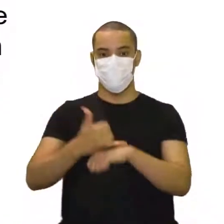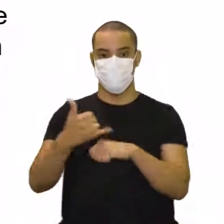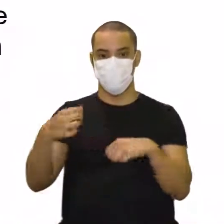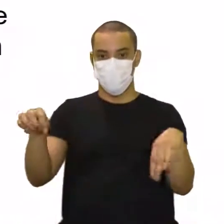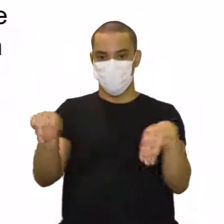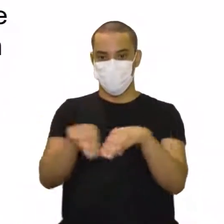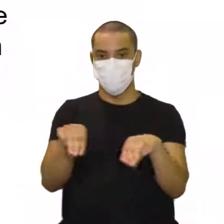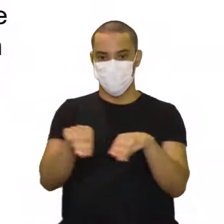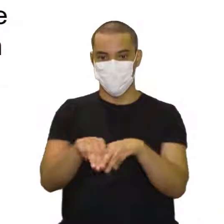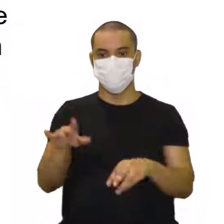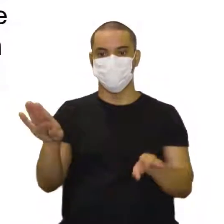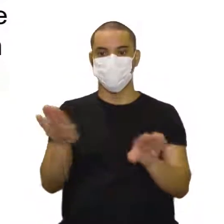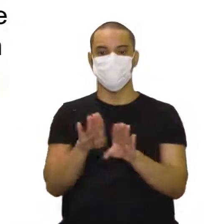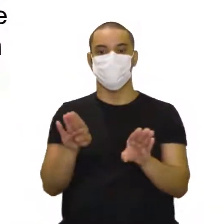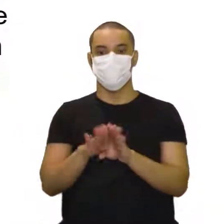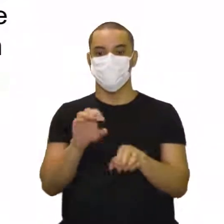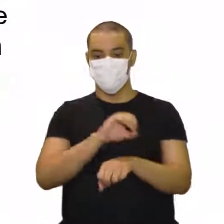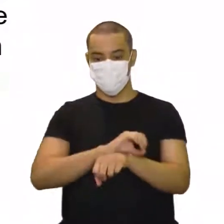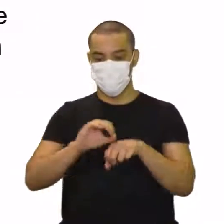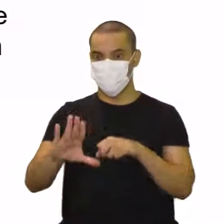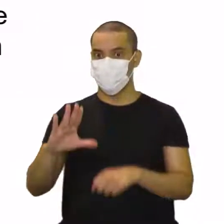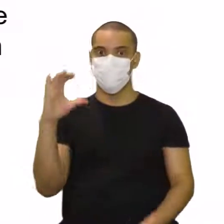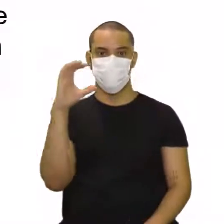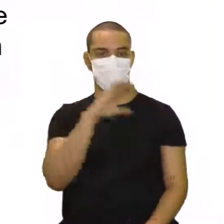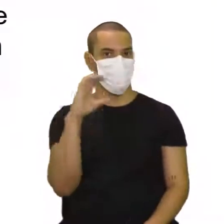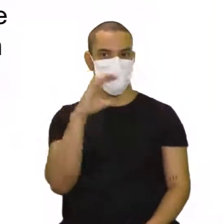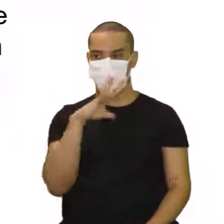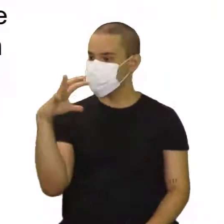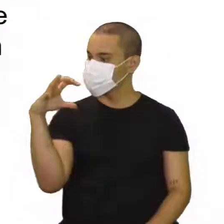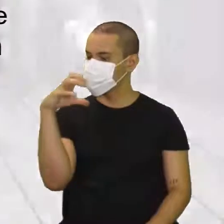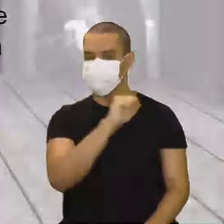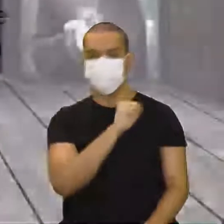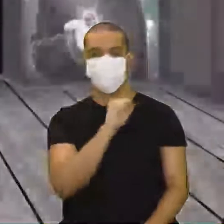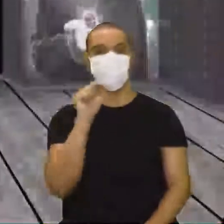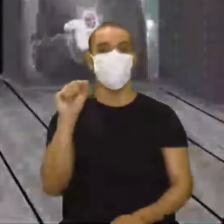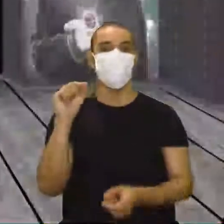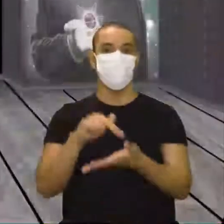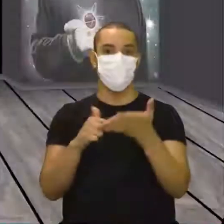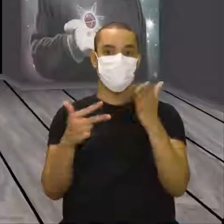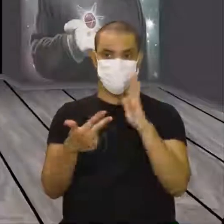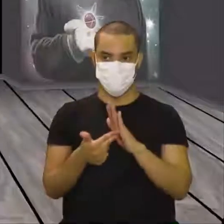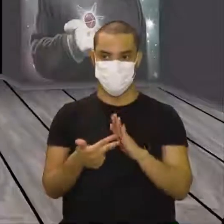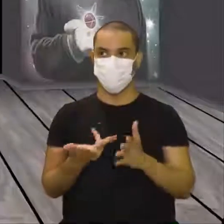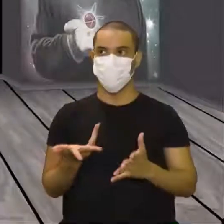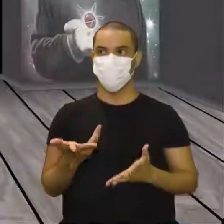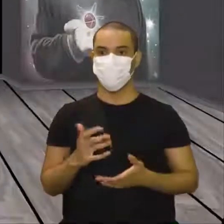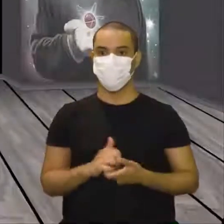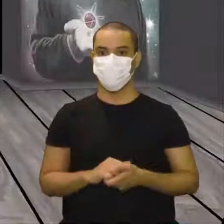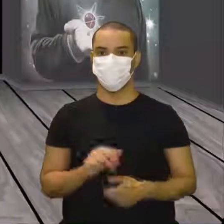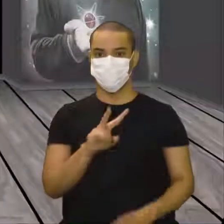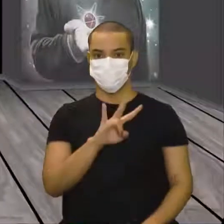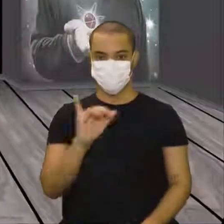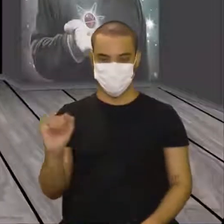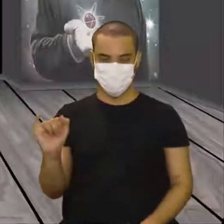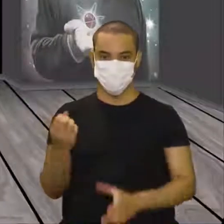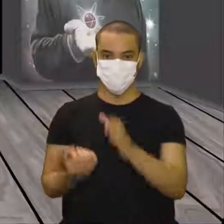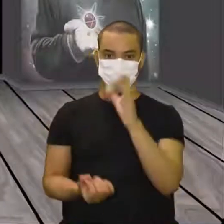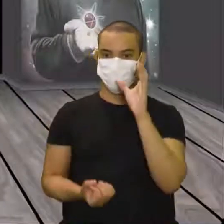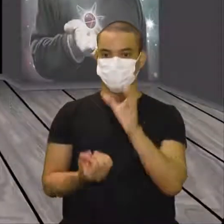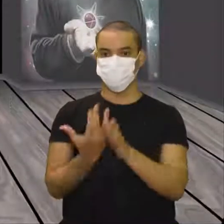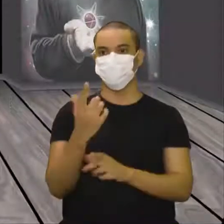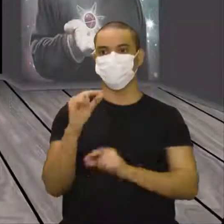a altas velocidades. Então, o que, que ele está dizendo, gente? Ele vai gerar